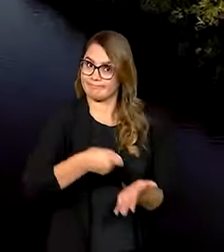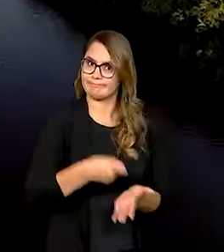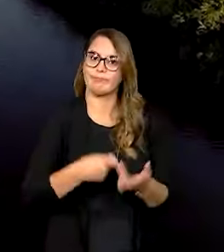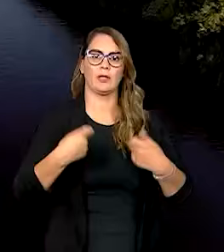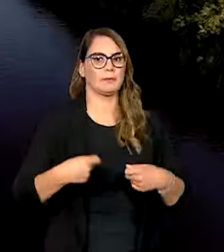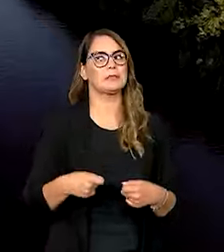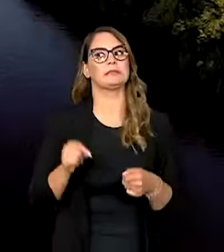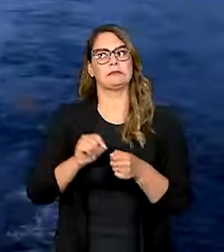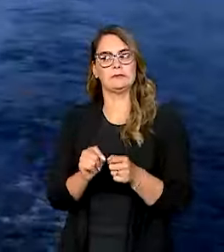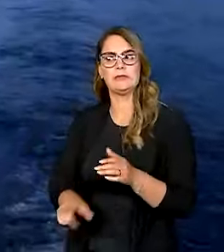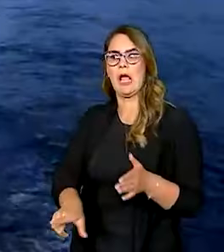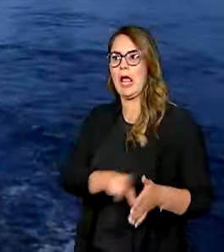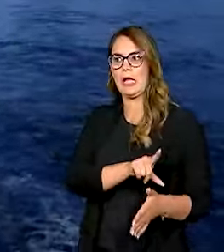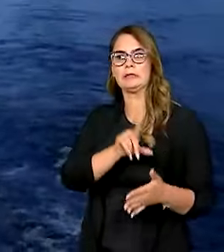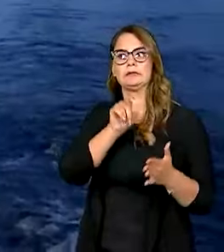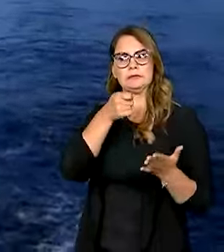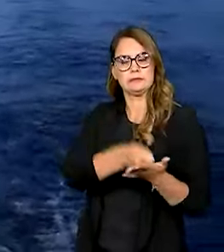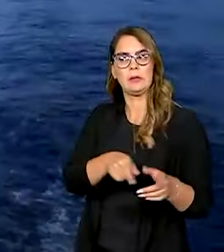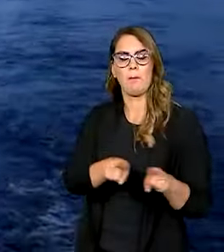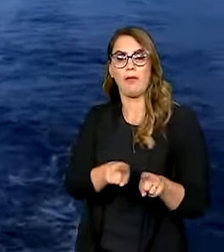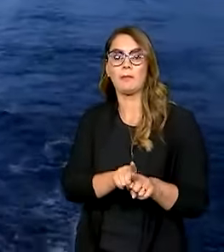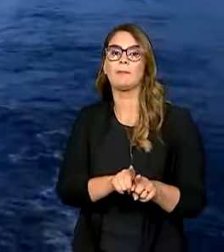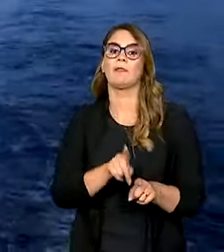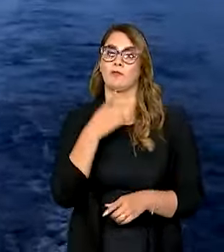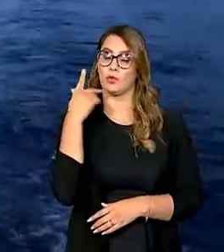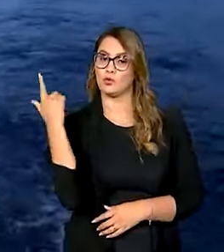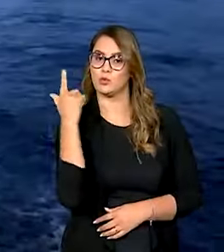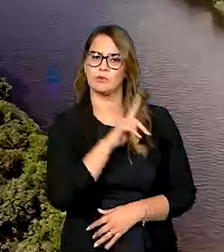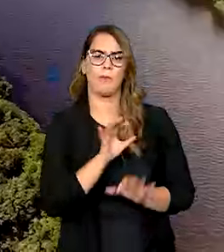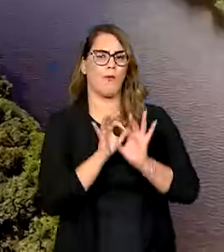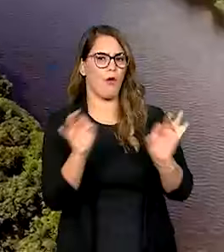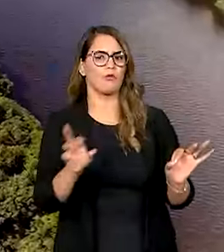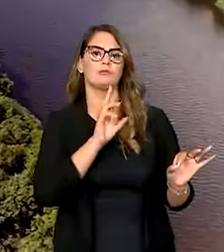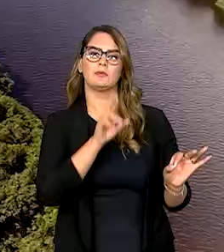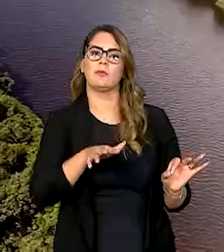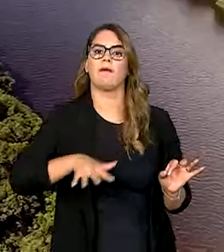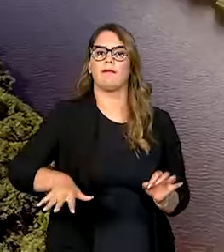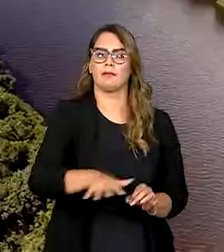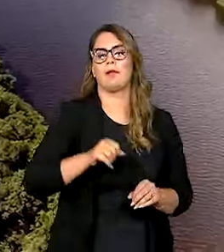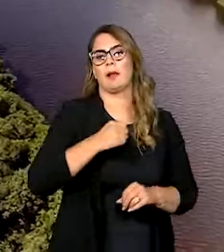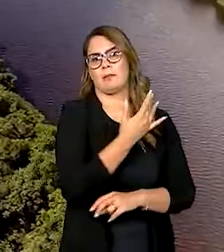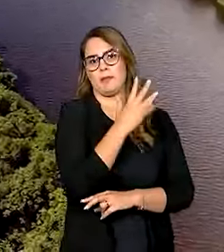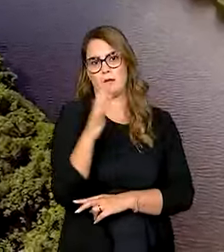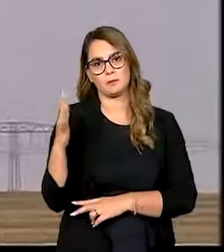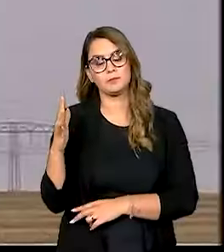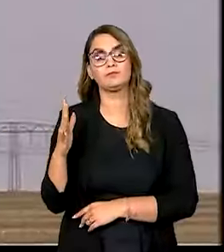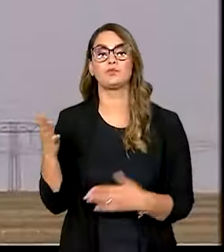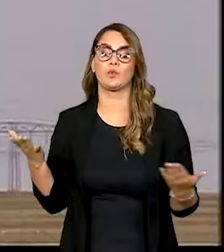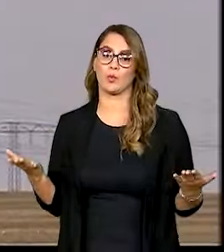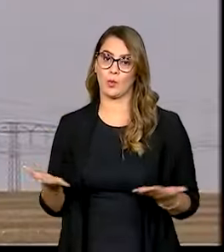fazer o dever de casa e segundo o governo nós temos alcançado ótimos resultados na área ambiental